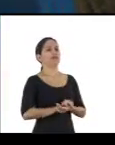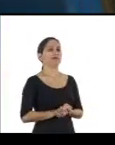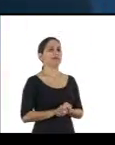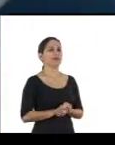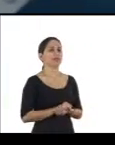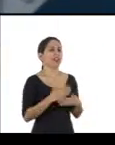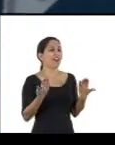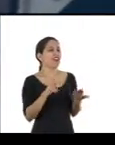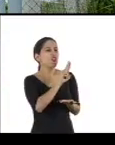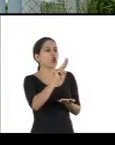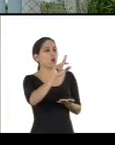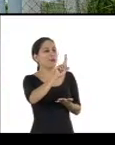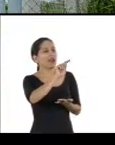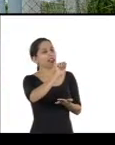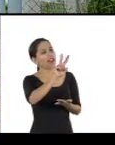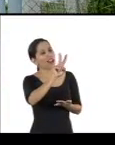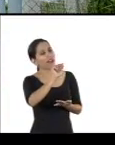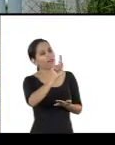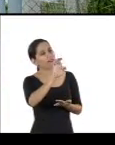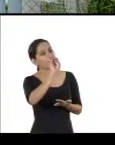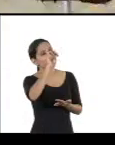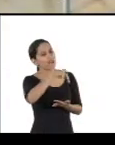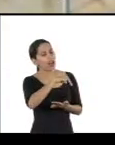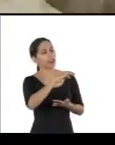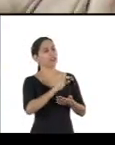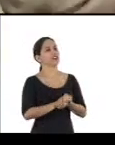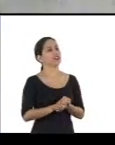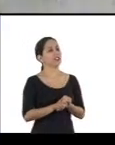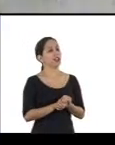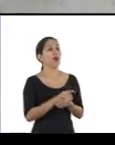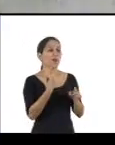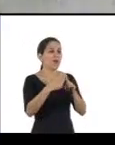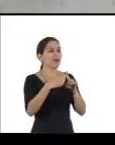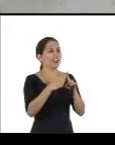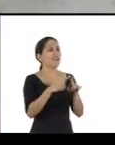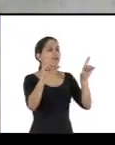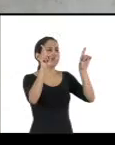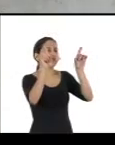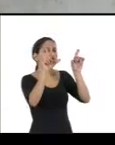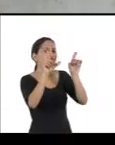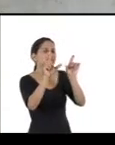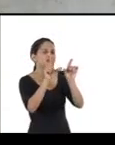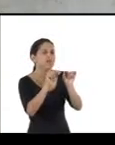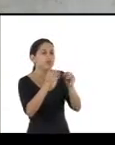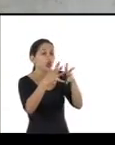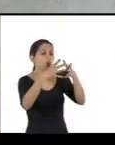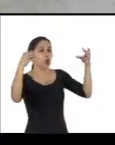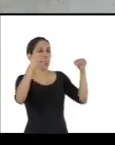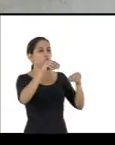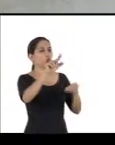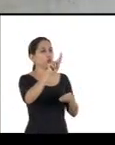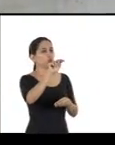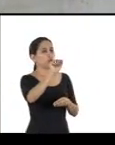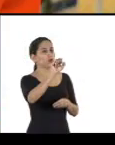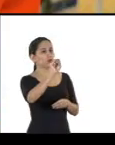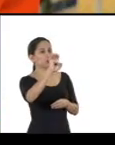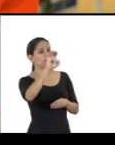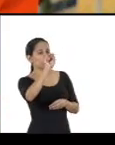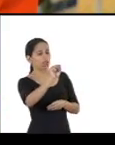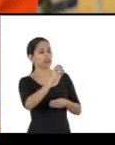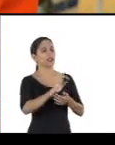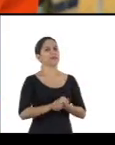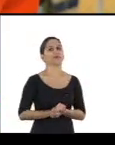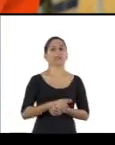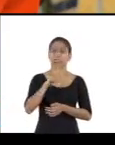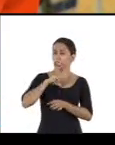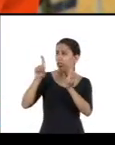chama de lavagem de frente, que, consequentemente, vamos eliminar esses gases através do sistema de controle coletivo. E também